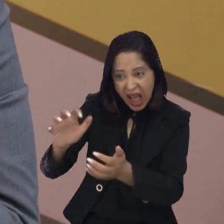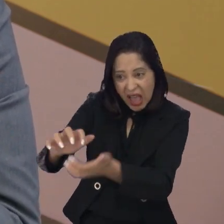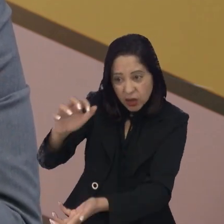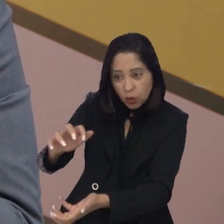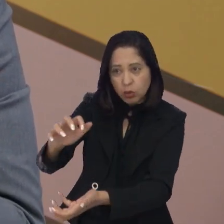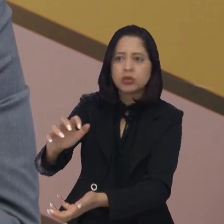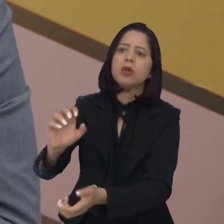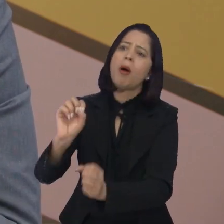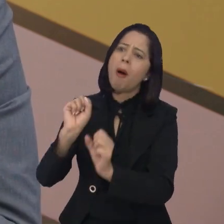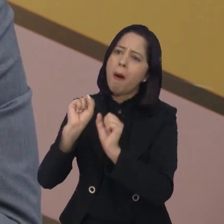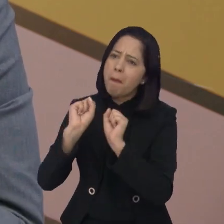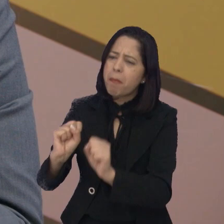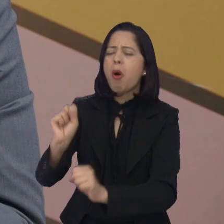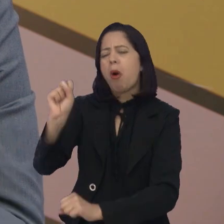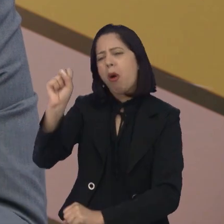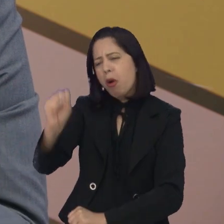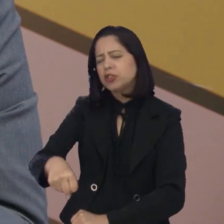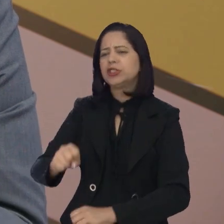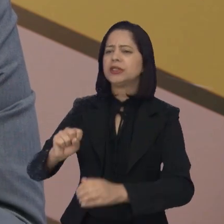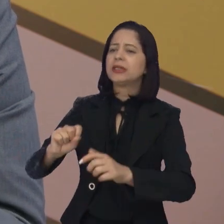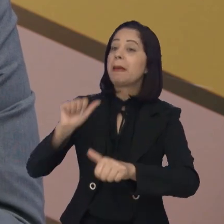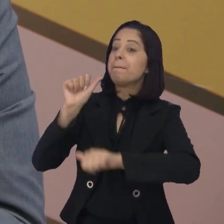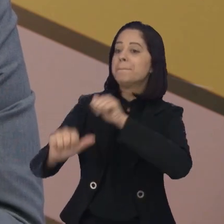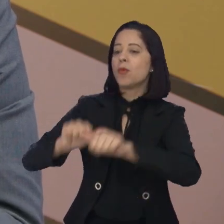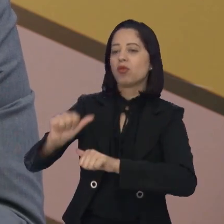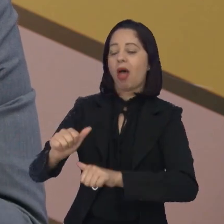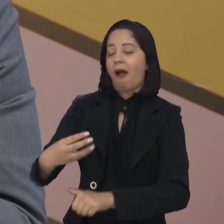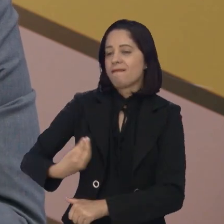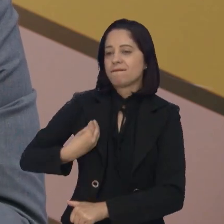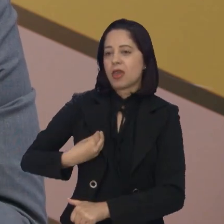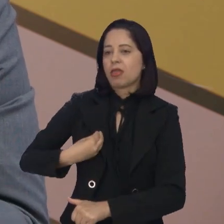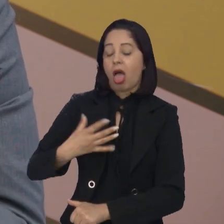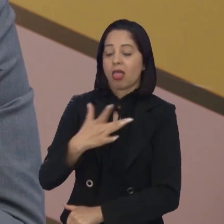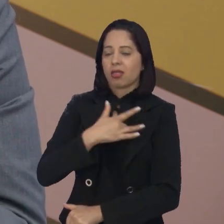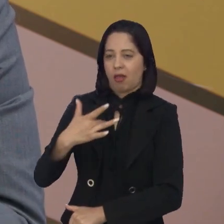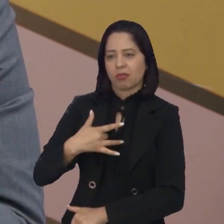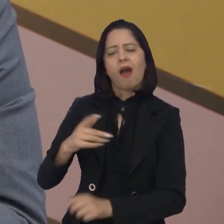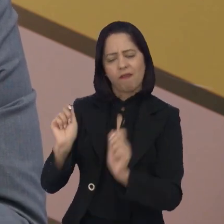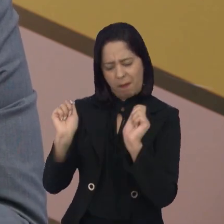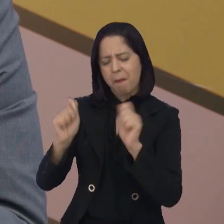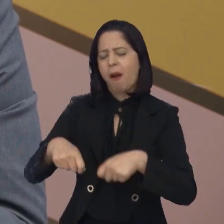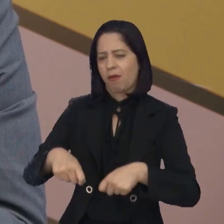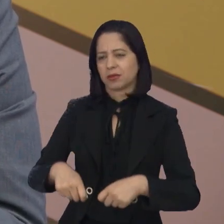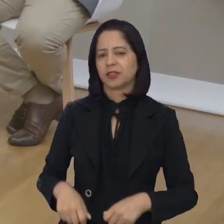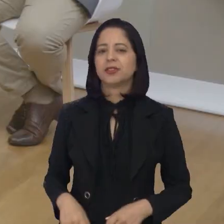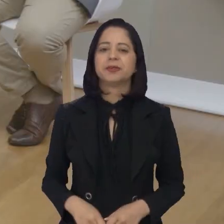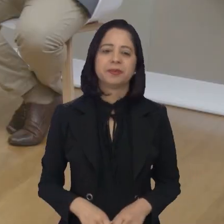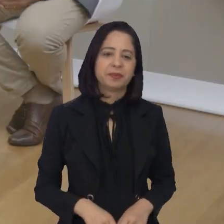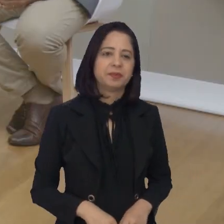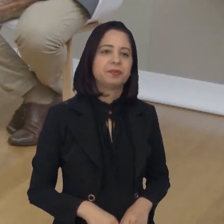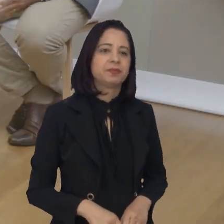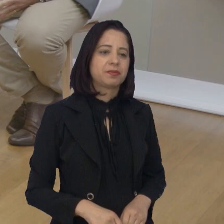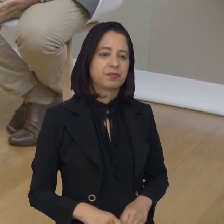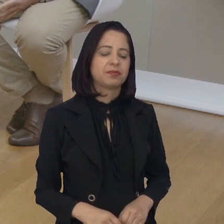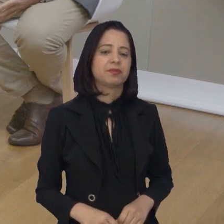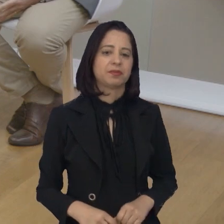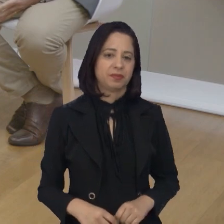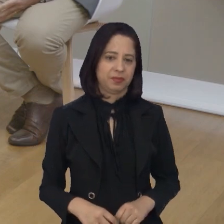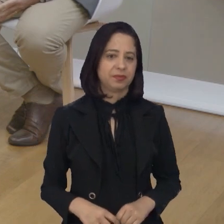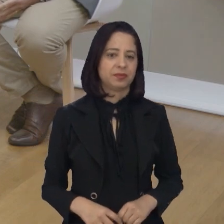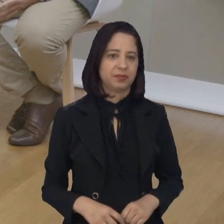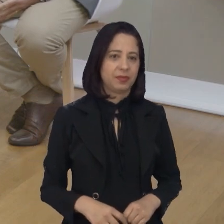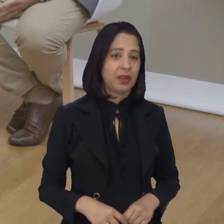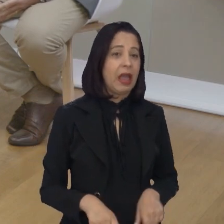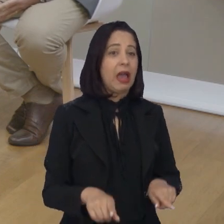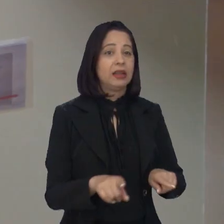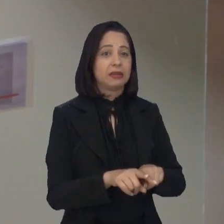não possa mais ter esses hábitos para melhorar a sua qualidade de vida. Então, é sempre tempo de mudar. Ótimo. E, na verdade, a gente